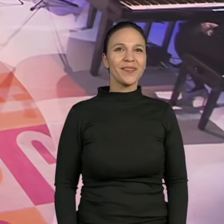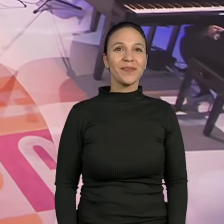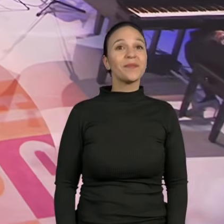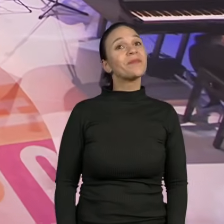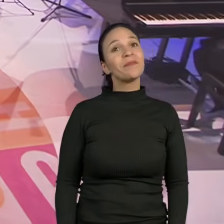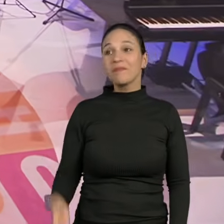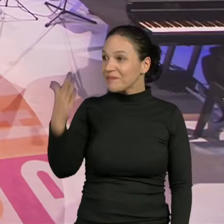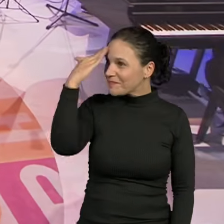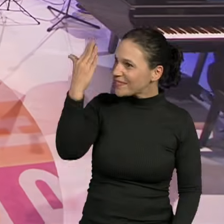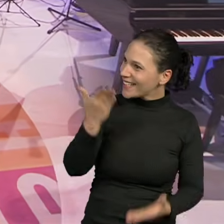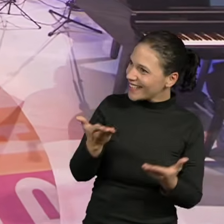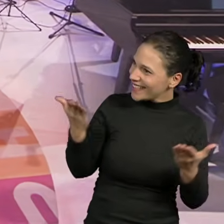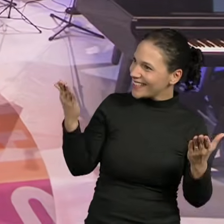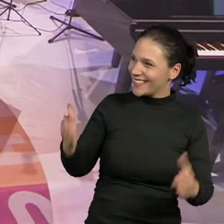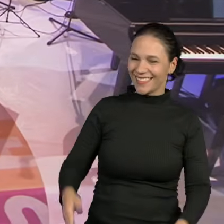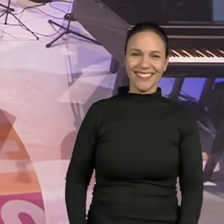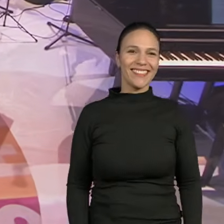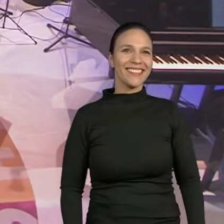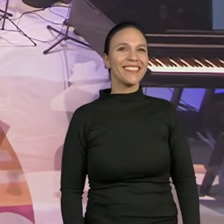Obrigado, gente.